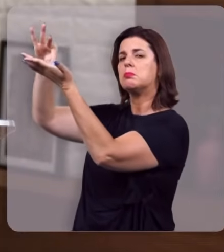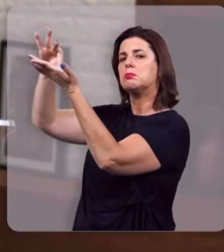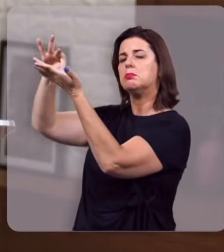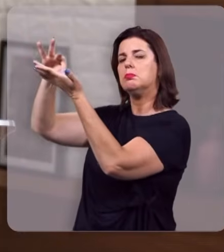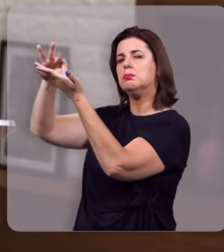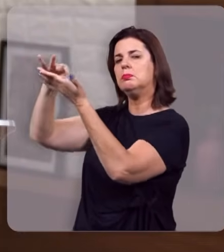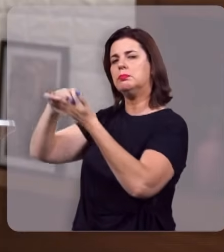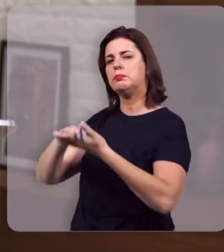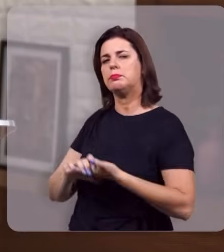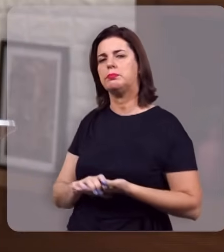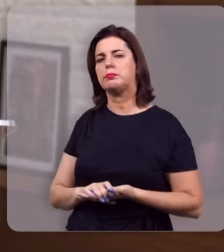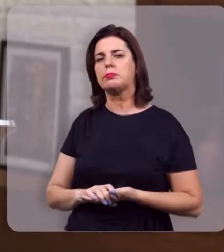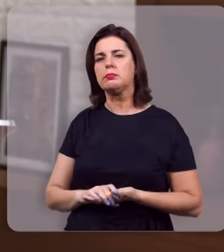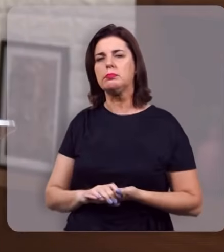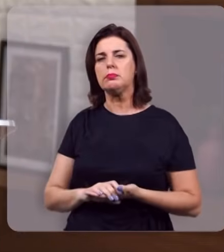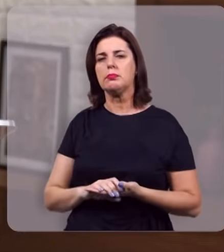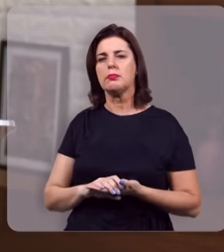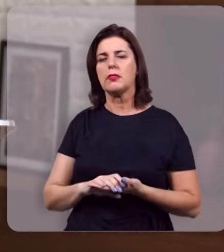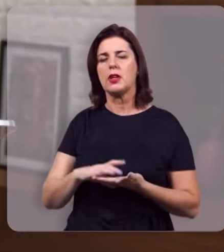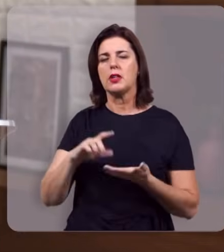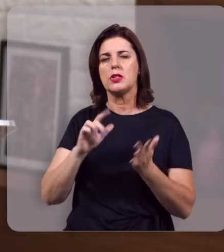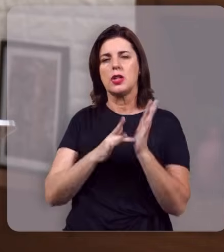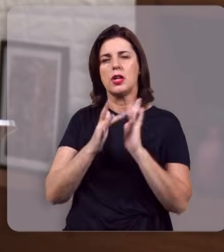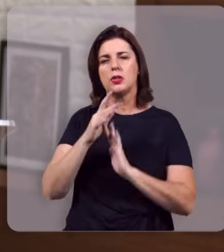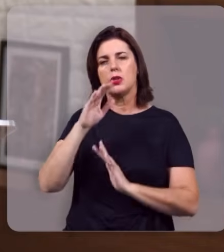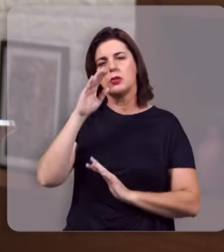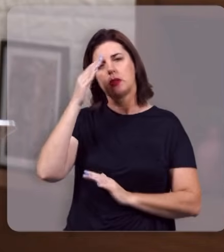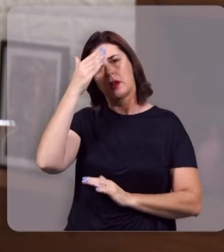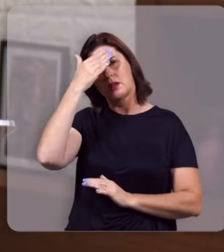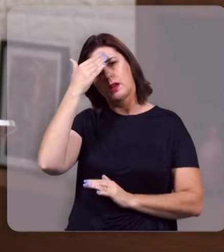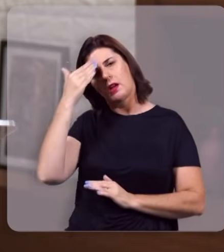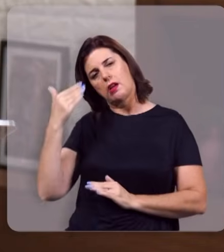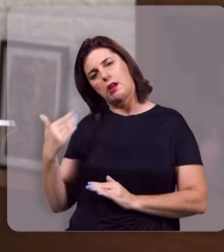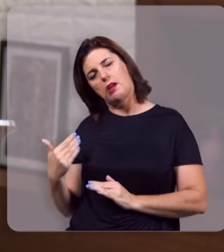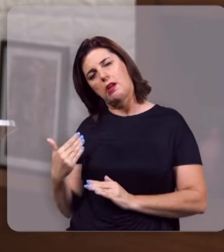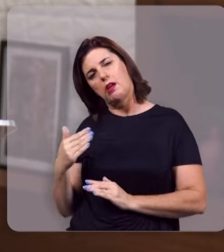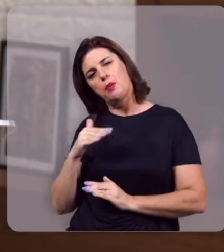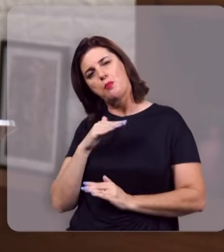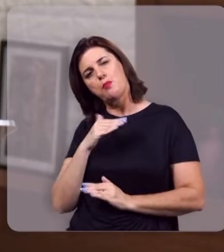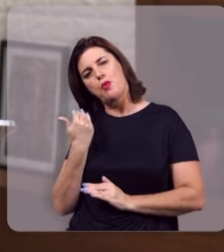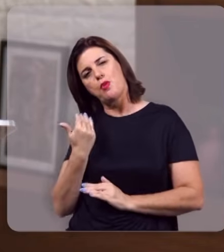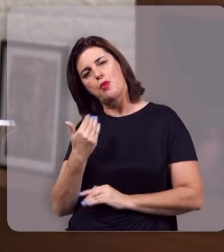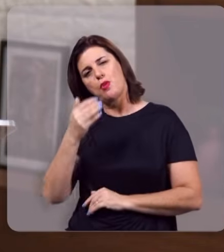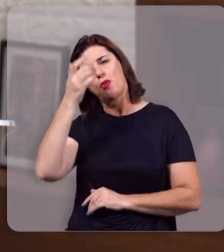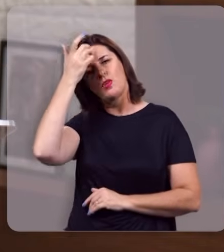espírito. Ele reclinou a cabeça e morreu.